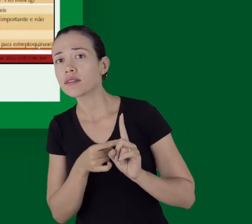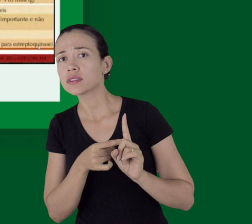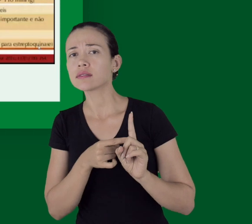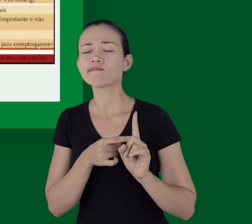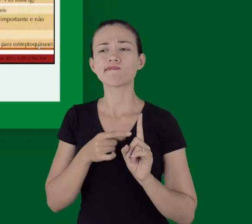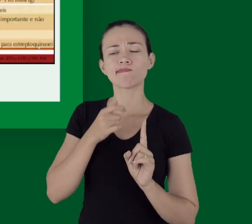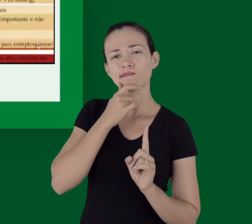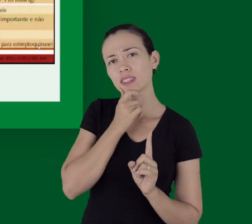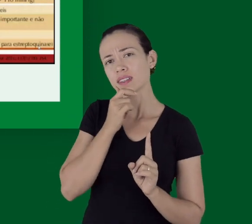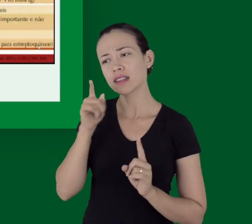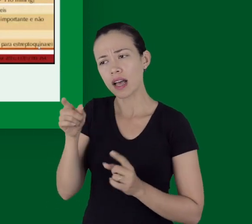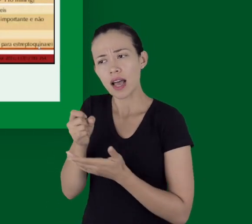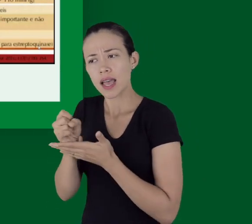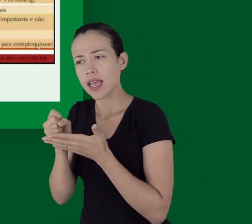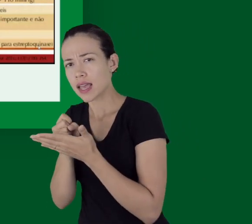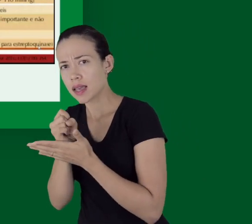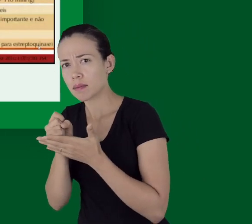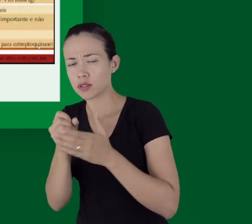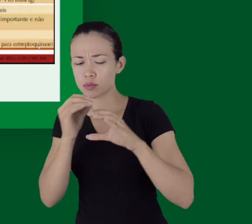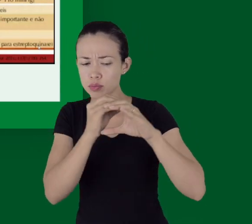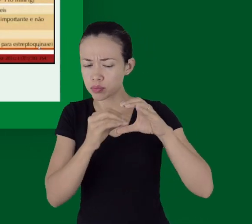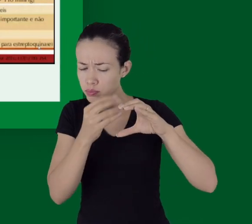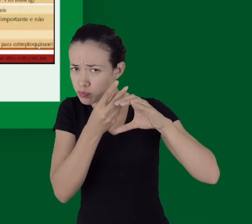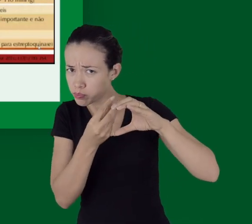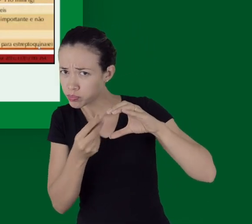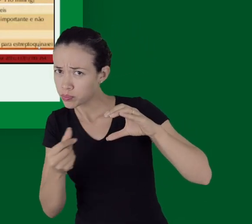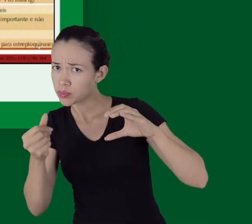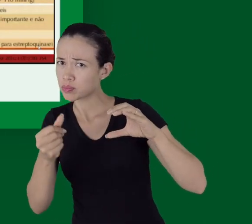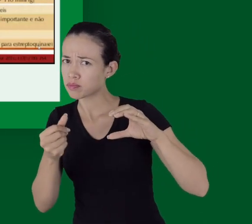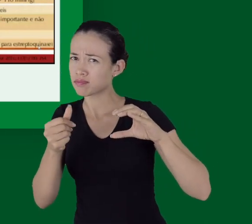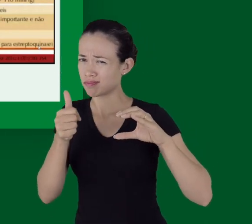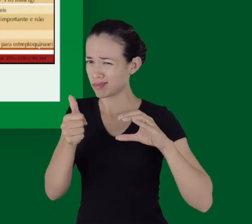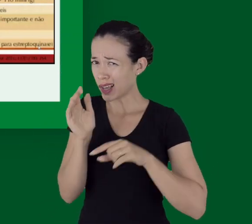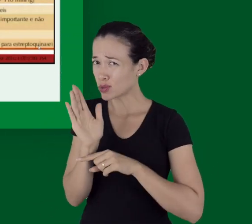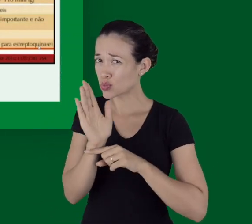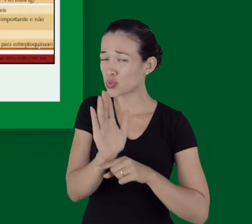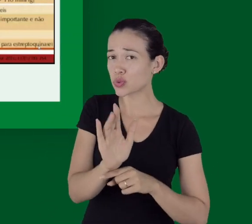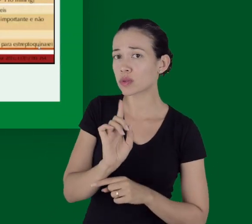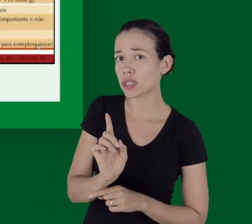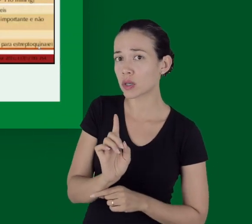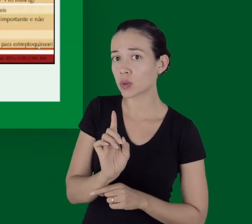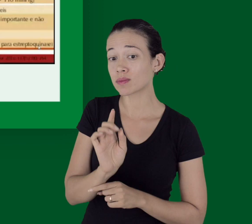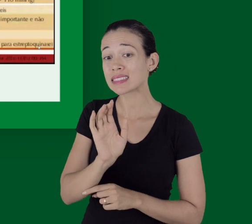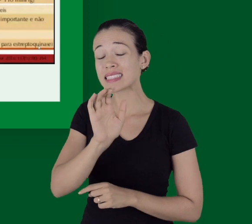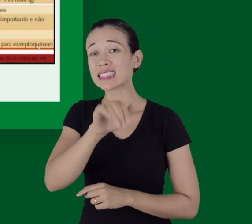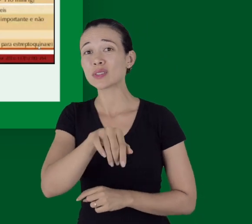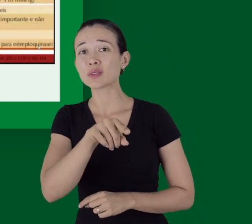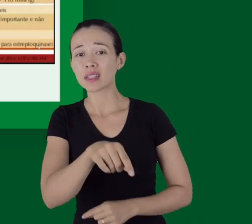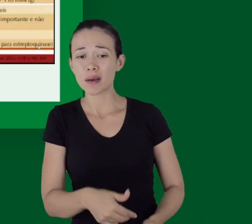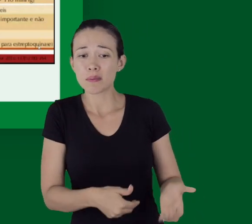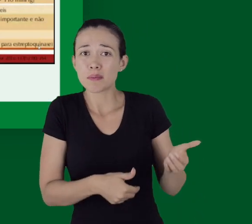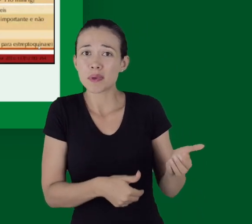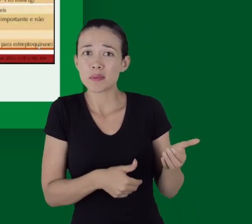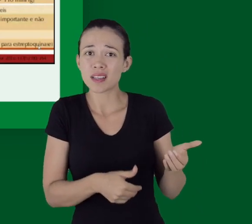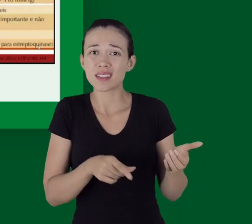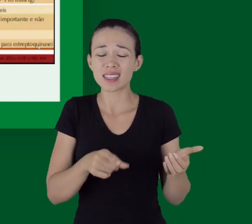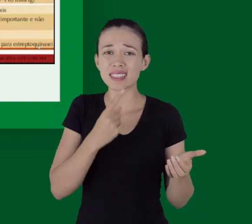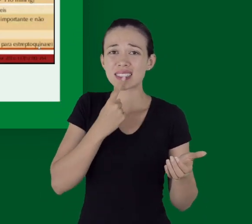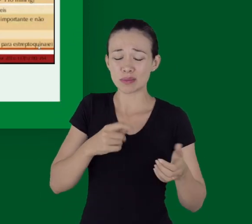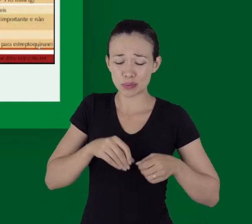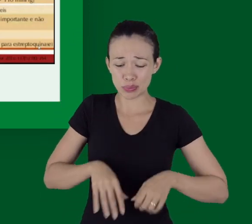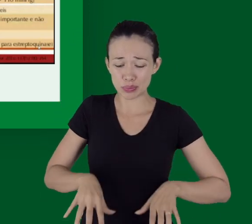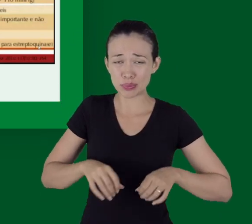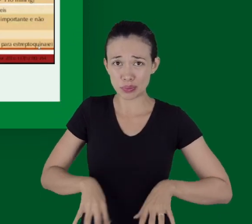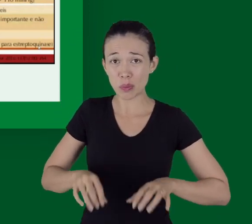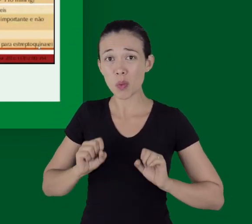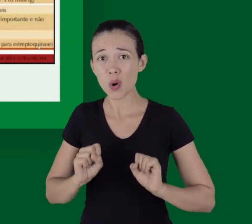é relativo. Por quê? A gente vai avaliar ali o risco-benefício. Vale a pena a gente trombolizar? Pode sangrar o bebê?